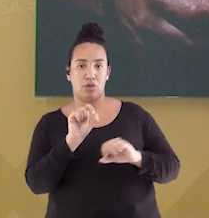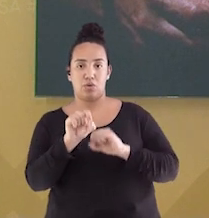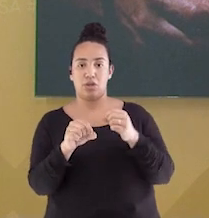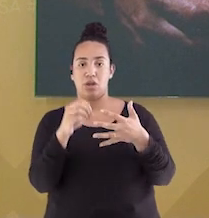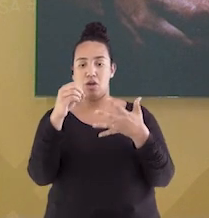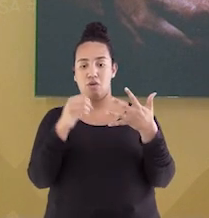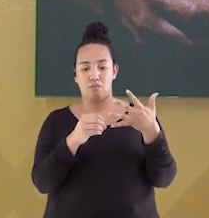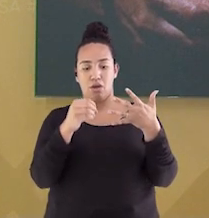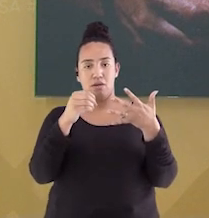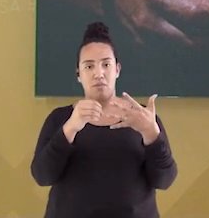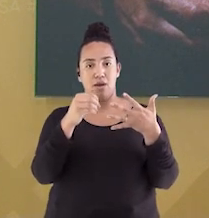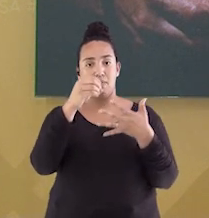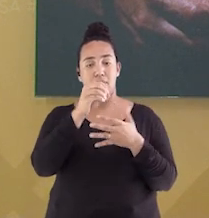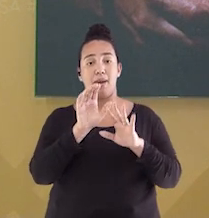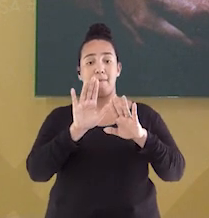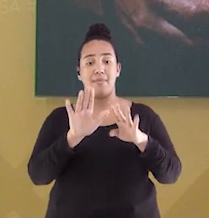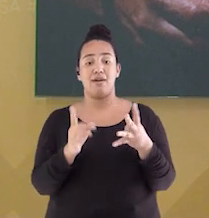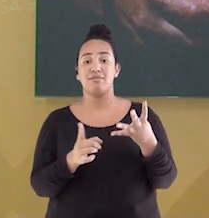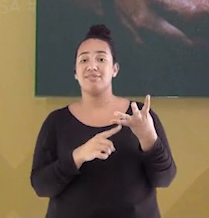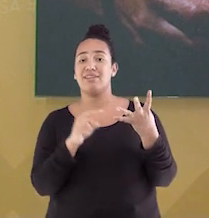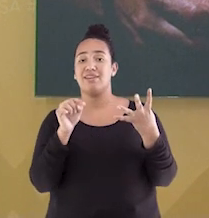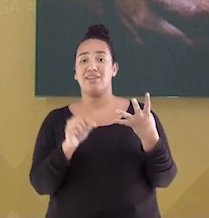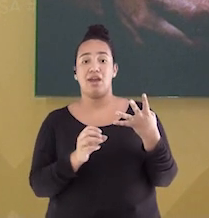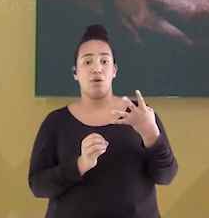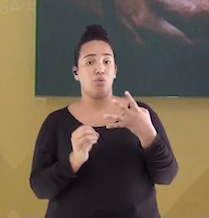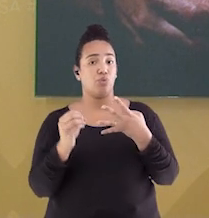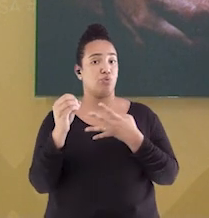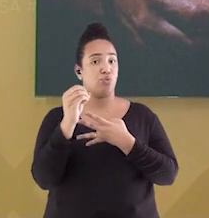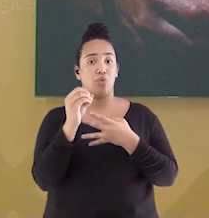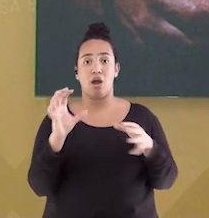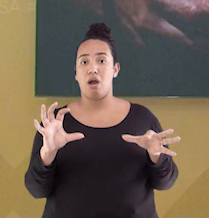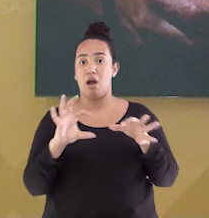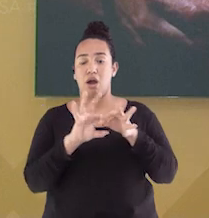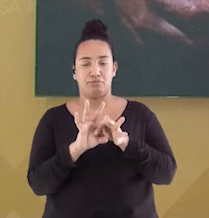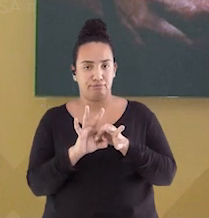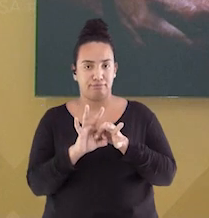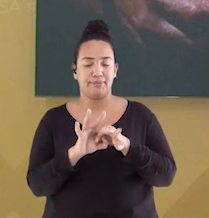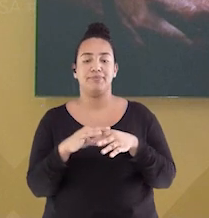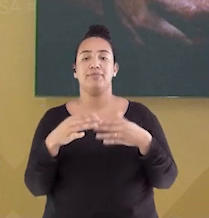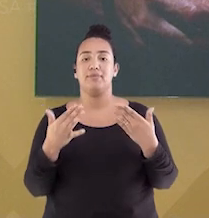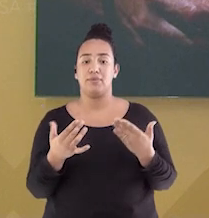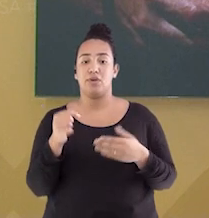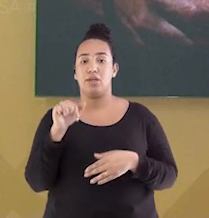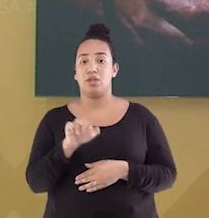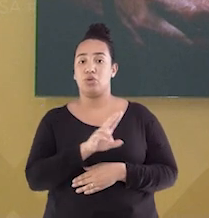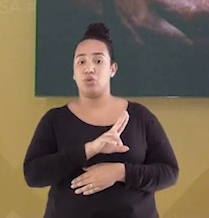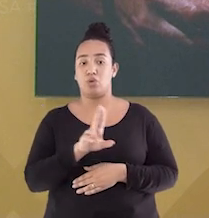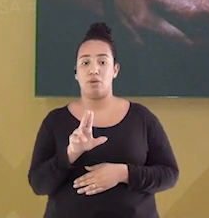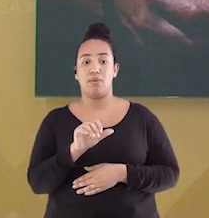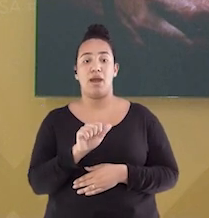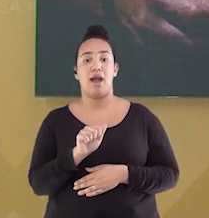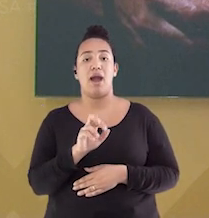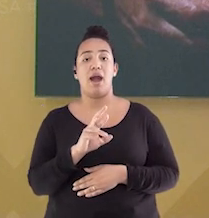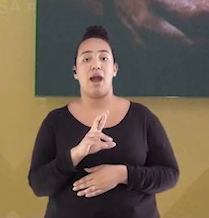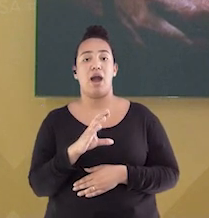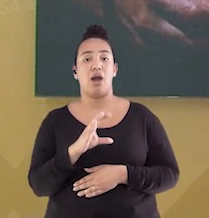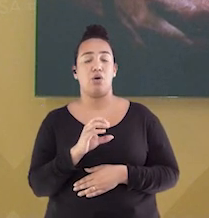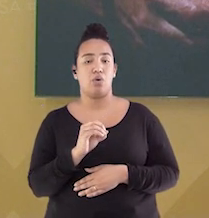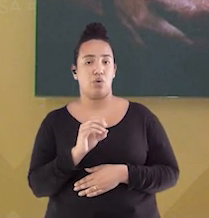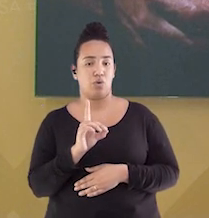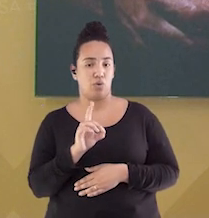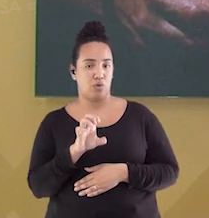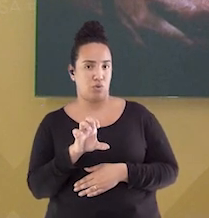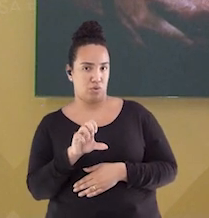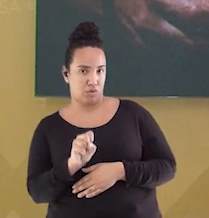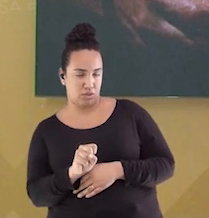tempo. E quando juntamos três ou mais notas numa sequência lógica, nós chamamos de acorde. Em breve, eu faço um programa